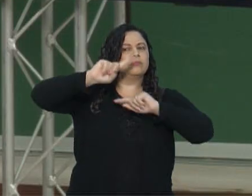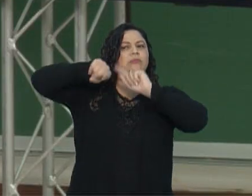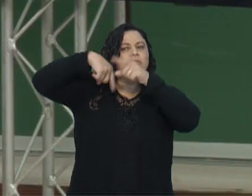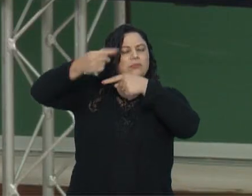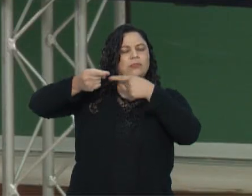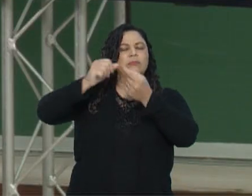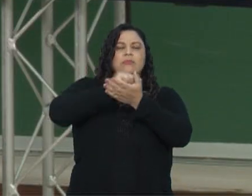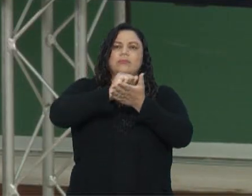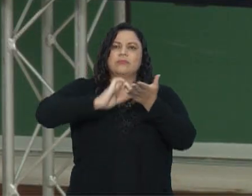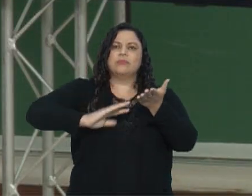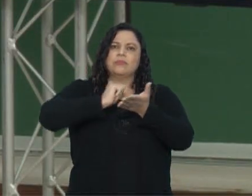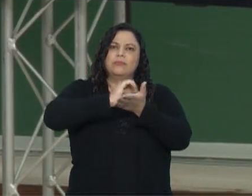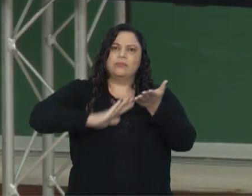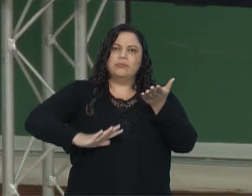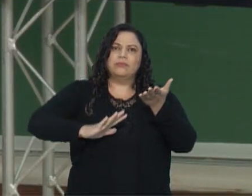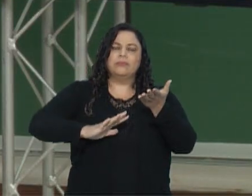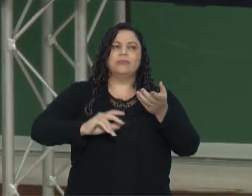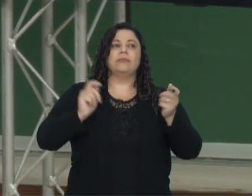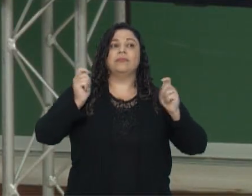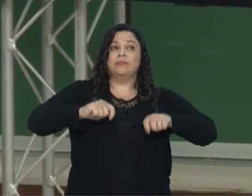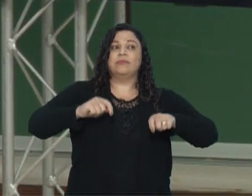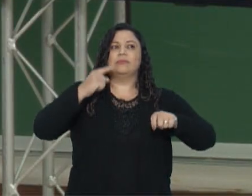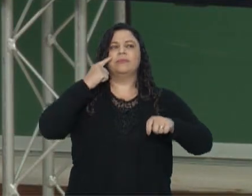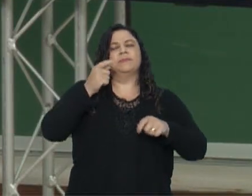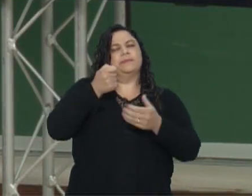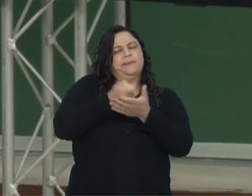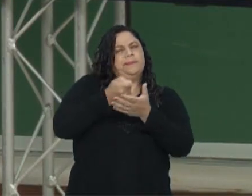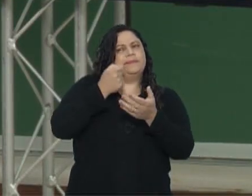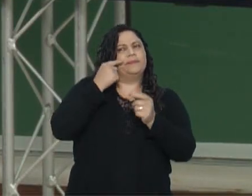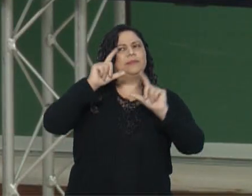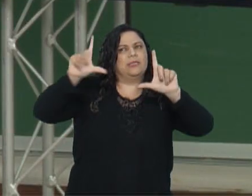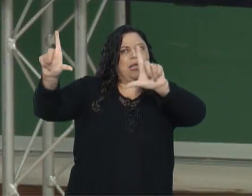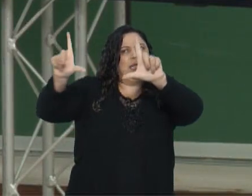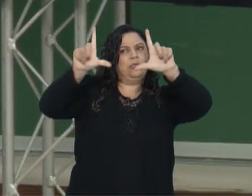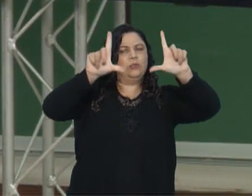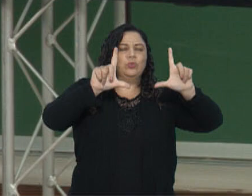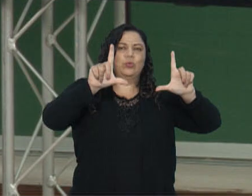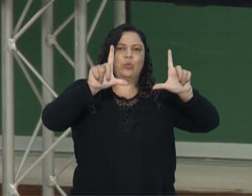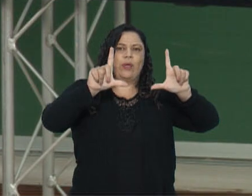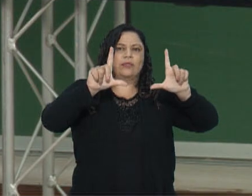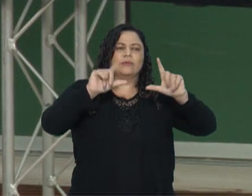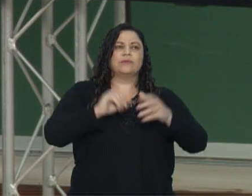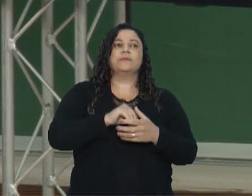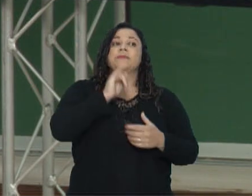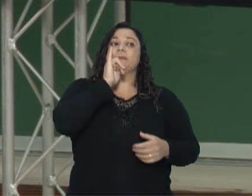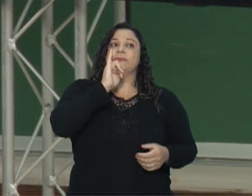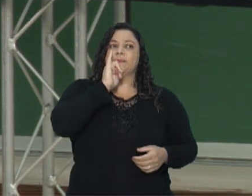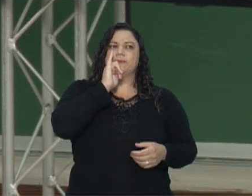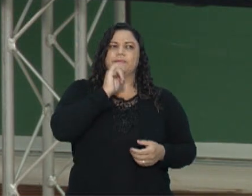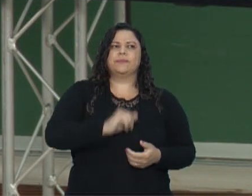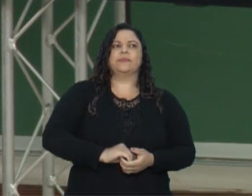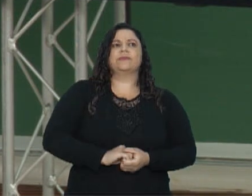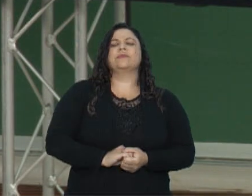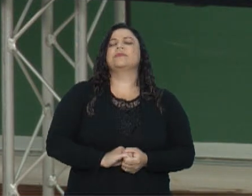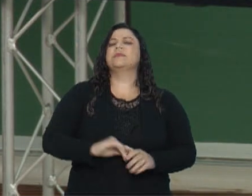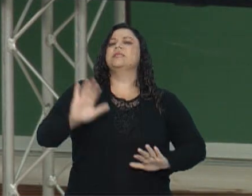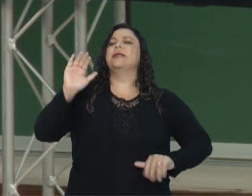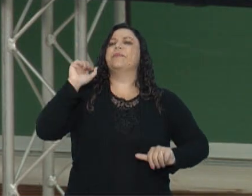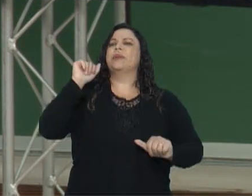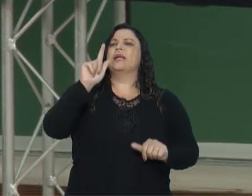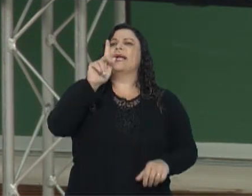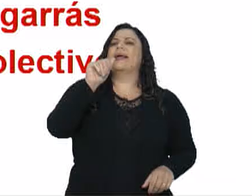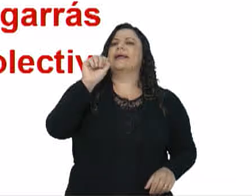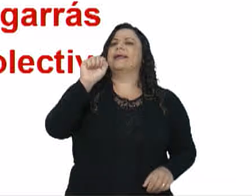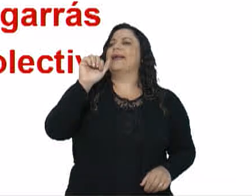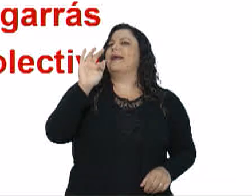decorrer da nossa aula, que vai exigir de vocês esse contexto aqui. Por exemplo, em Espanha se usa muito a palavra gafas,